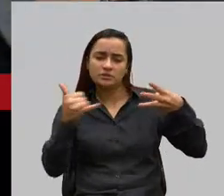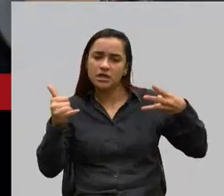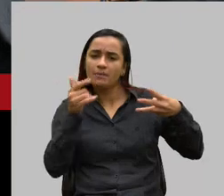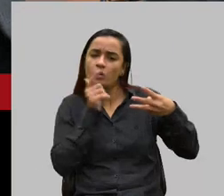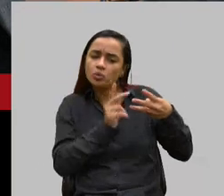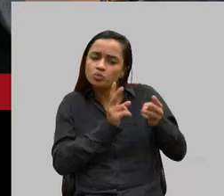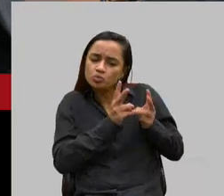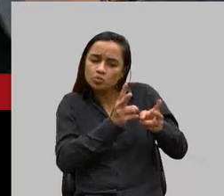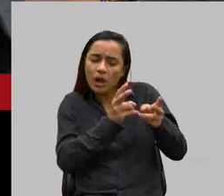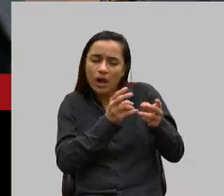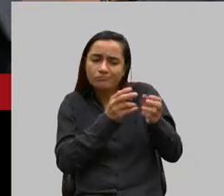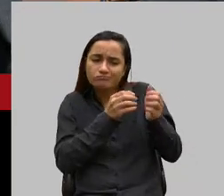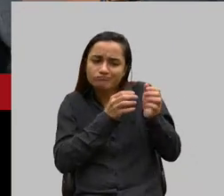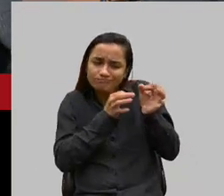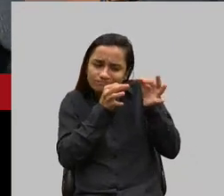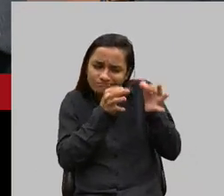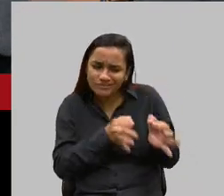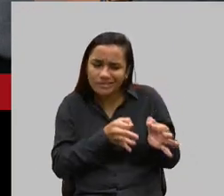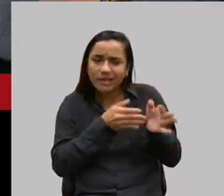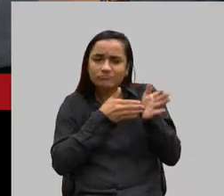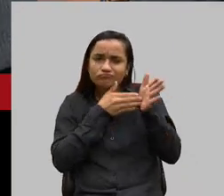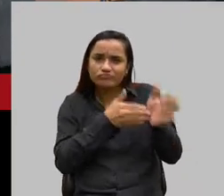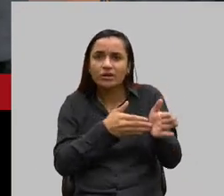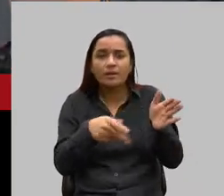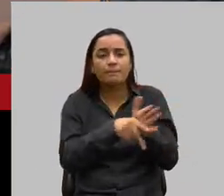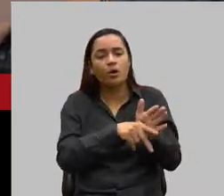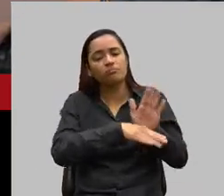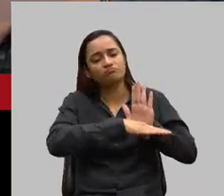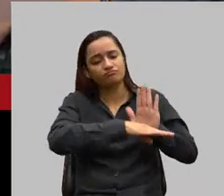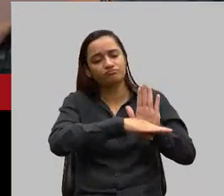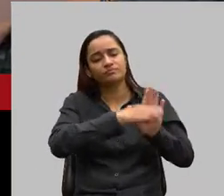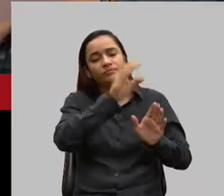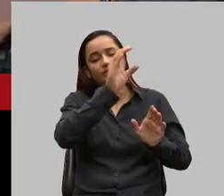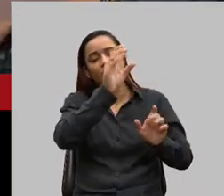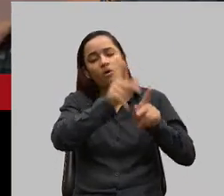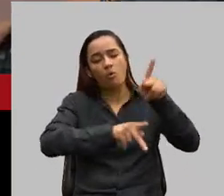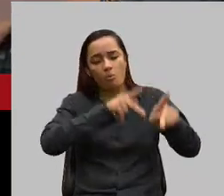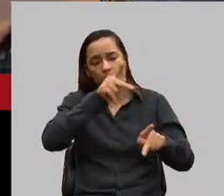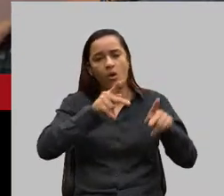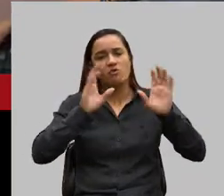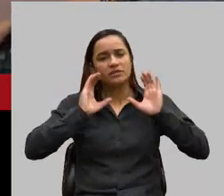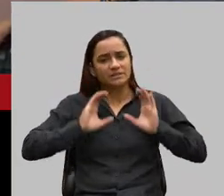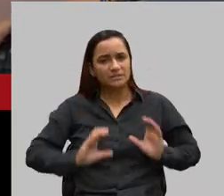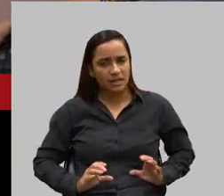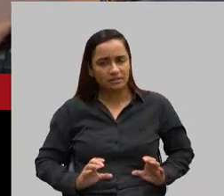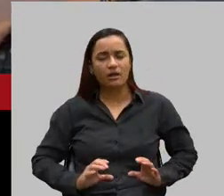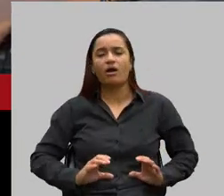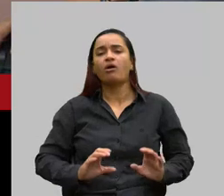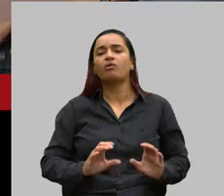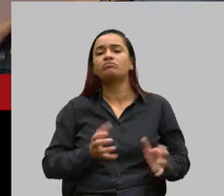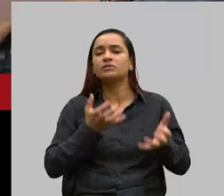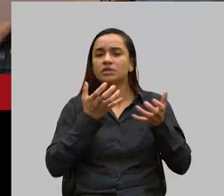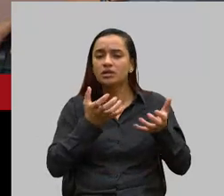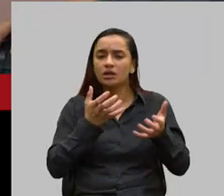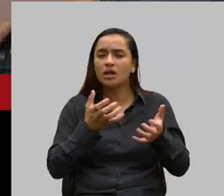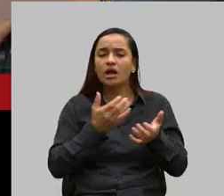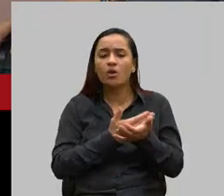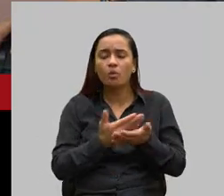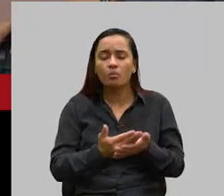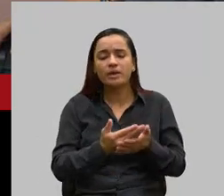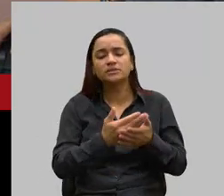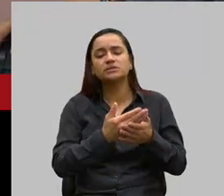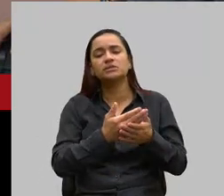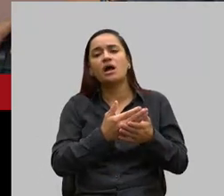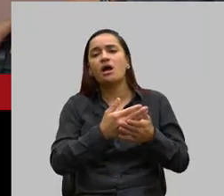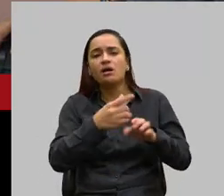para Que ela possa servir aos mineiros ao cidadão a cidadã que quer empreender que quer ter